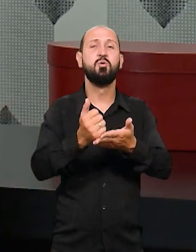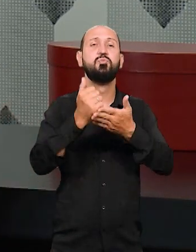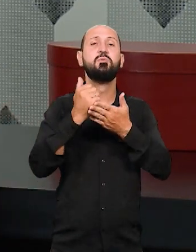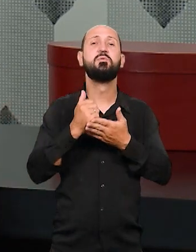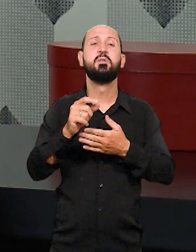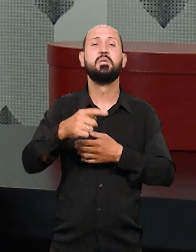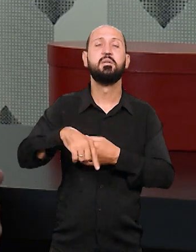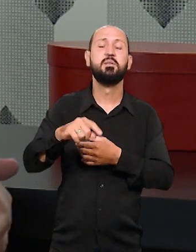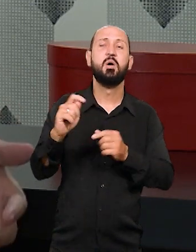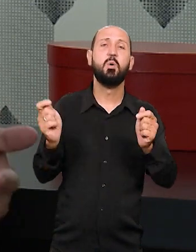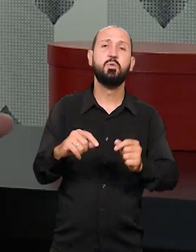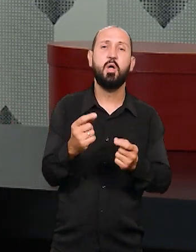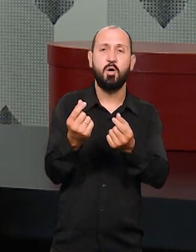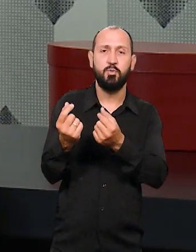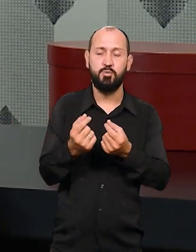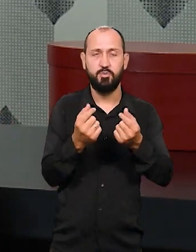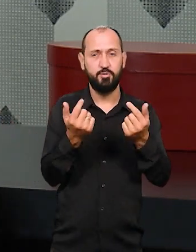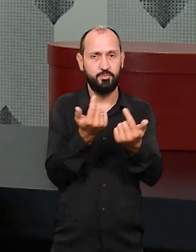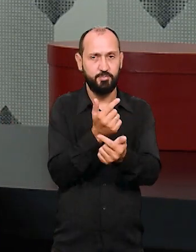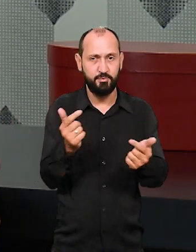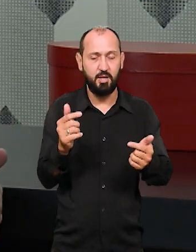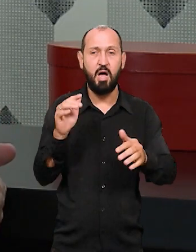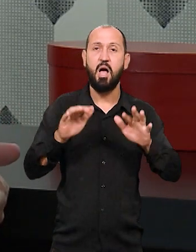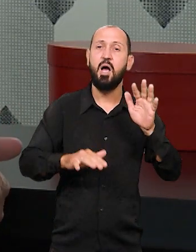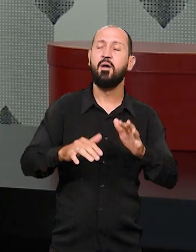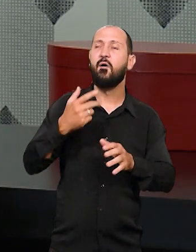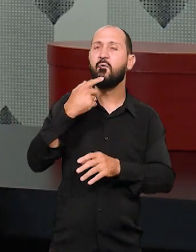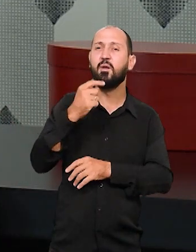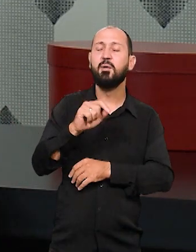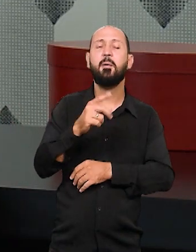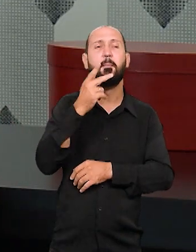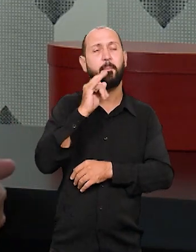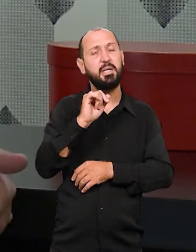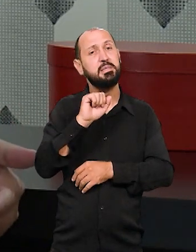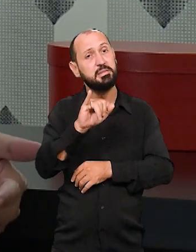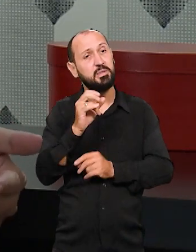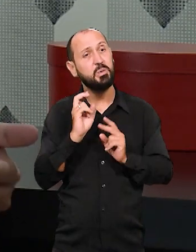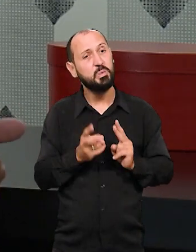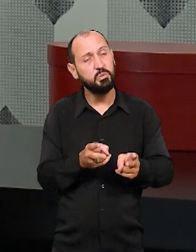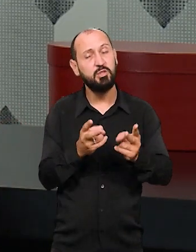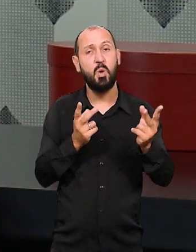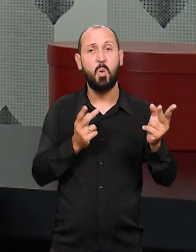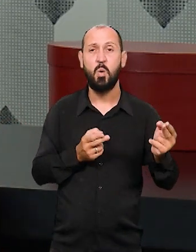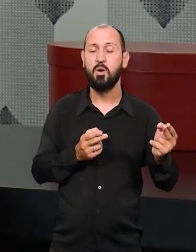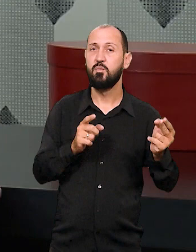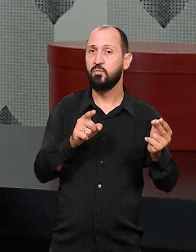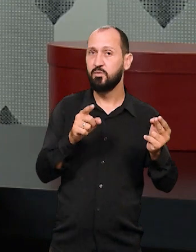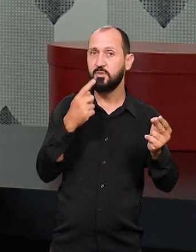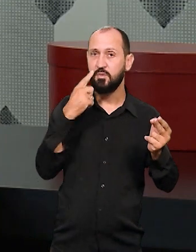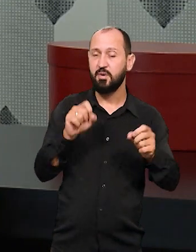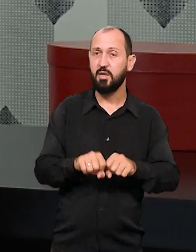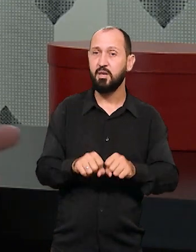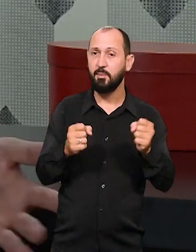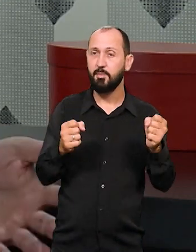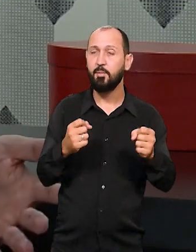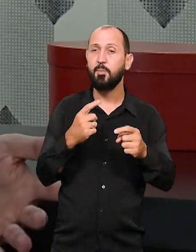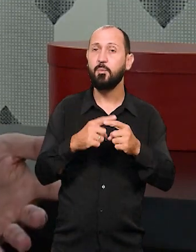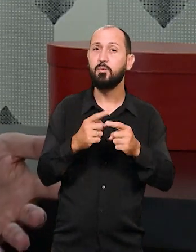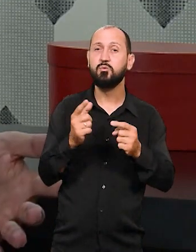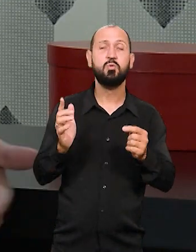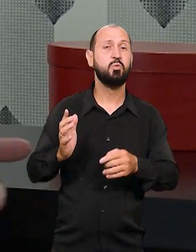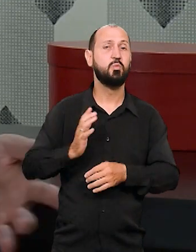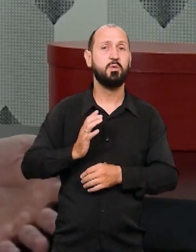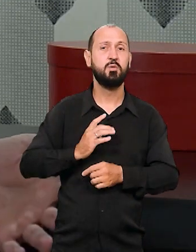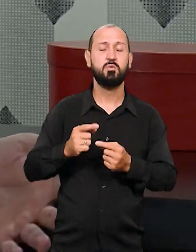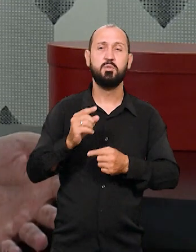começou a ajudar as pessoas que não tinham condição financeira. Aí um dia eu falei assim, meu pai, se continuar do jeito que está, o senhor vai